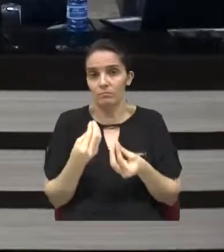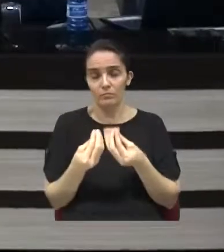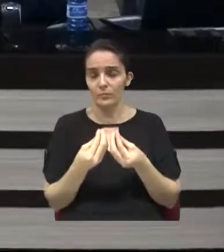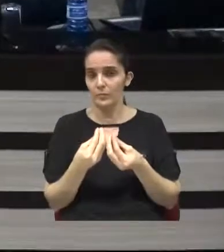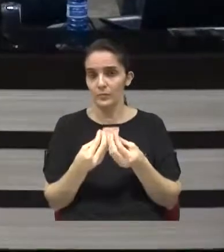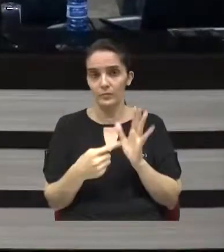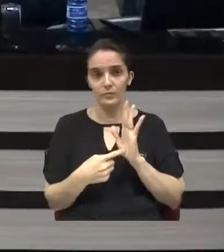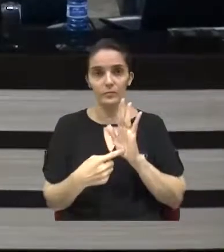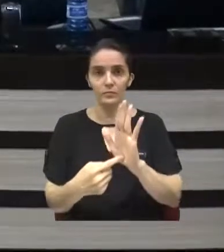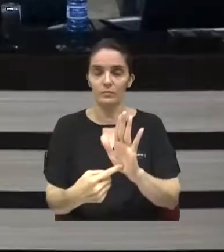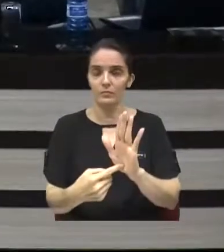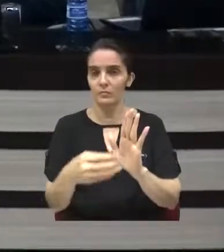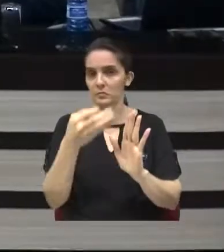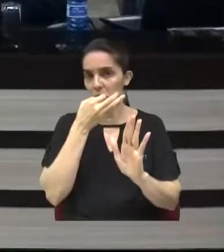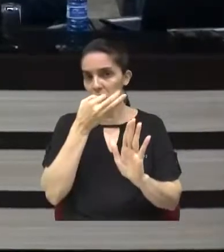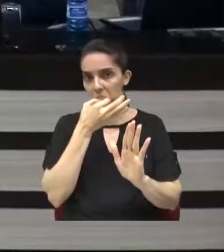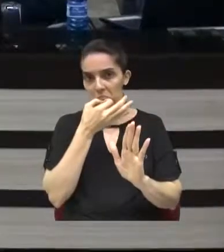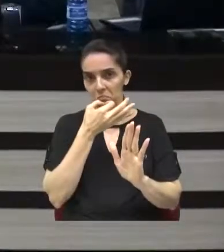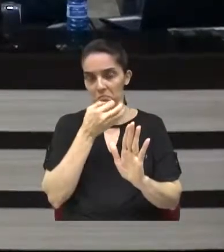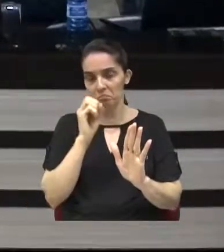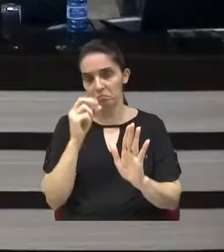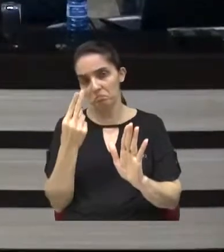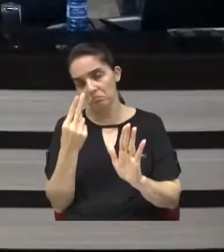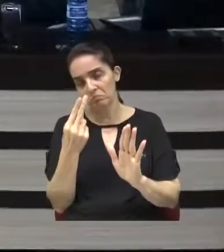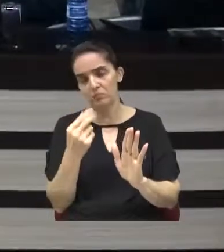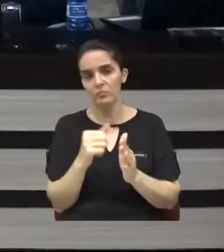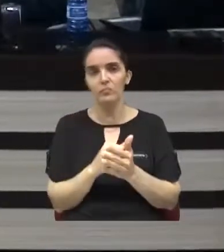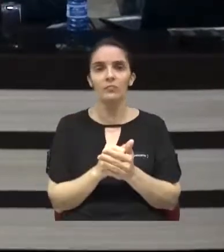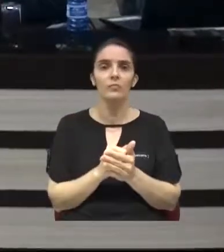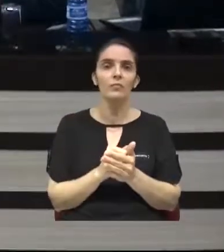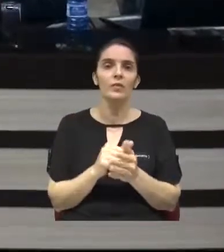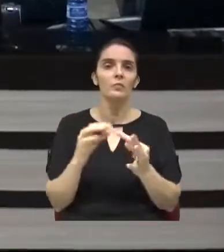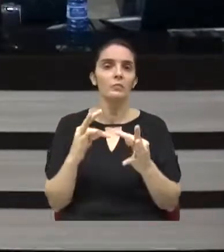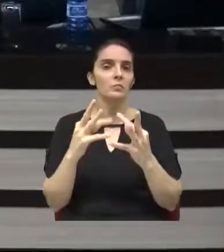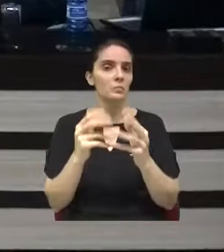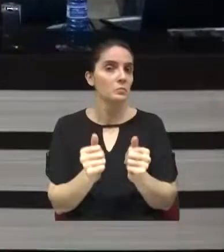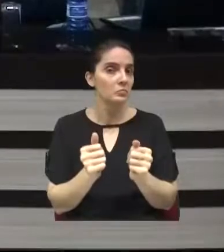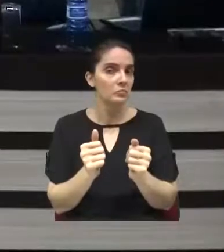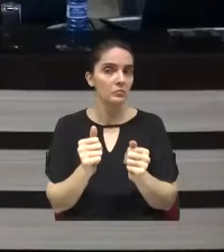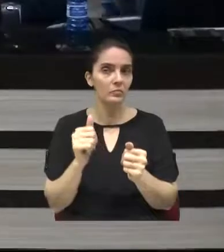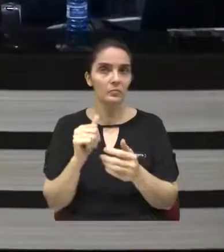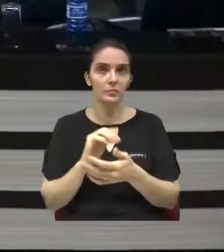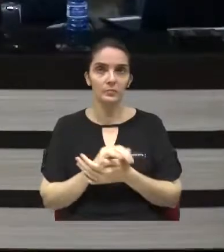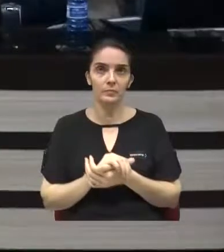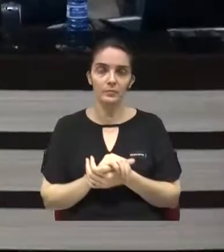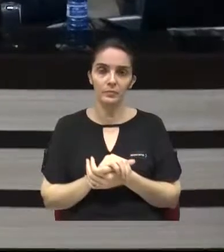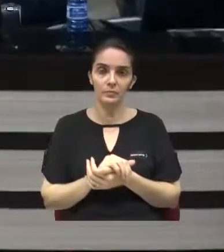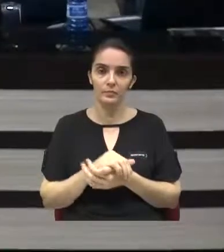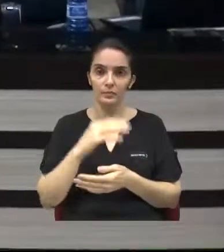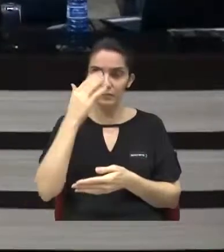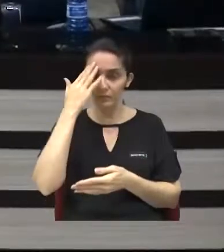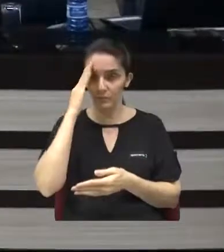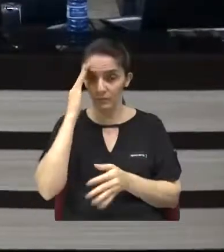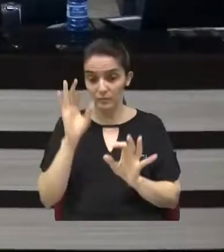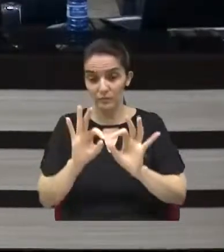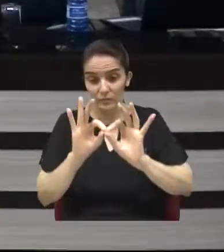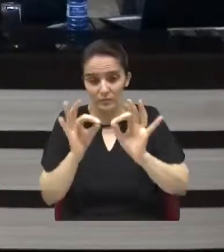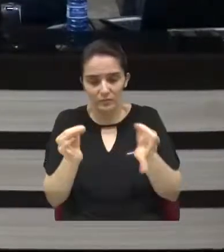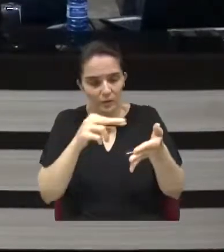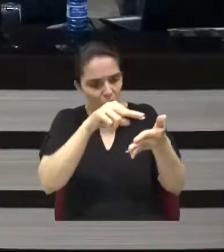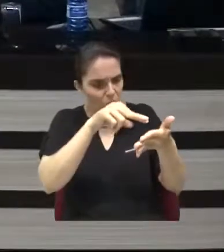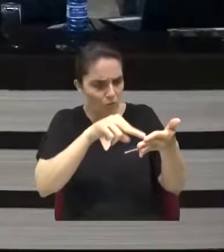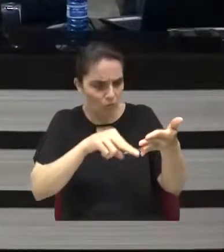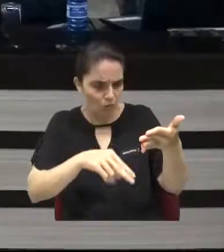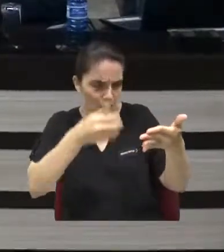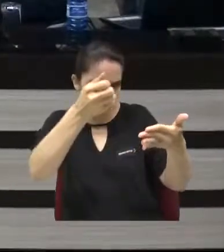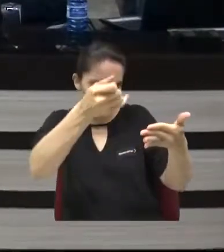qualquer manifestação e ou parecer que compreenda mesmo que minimamente análise da questão